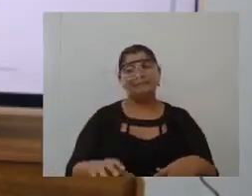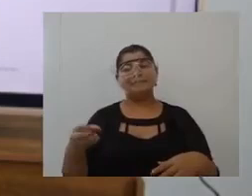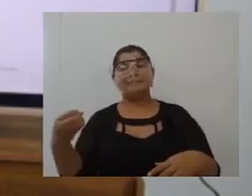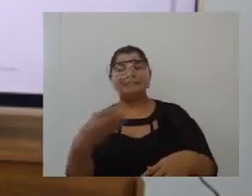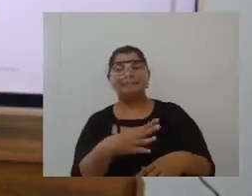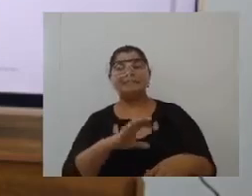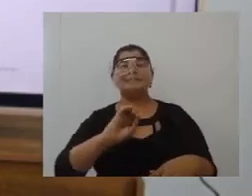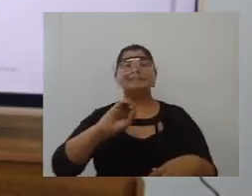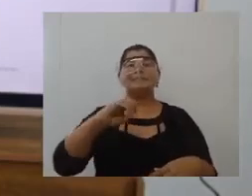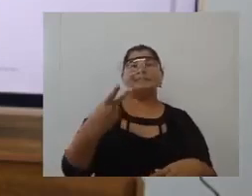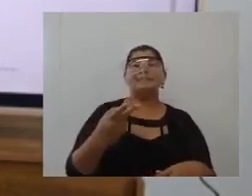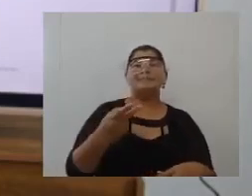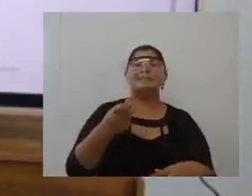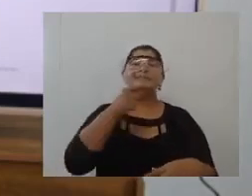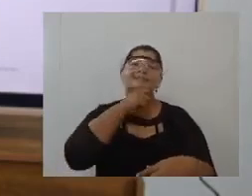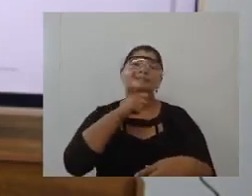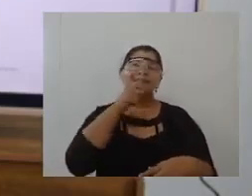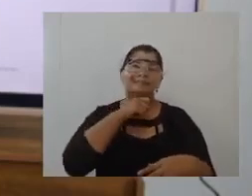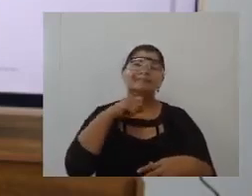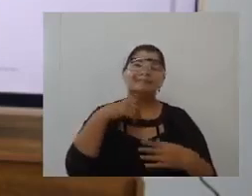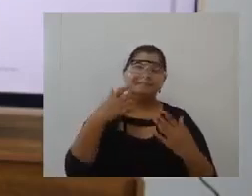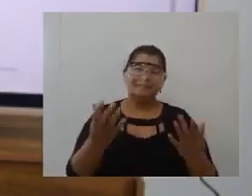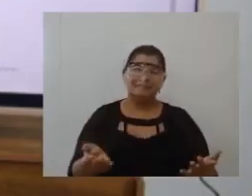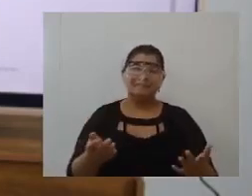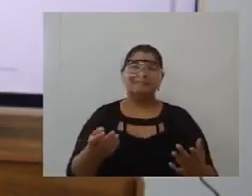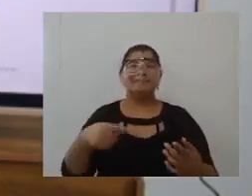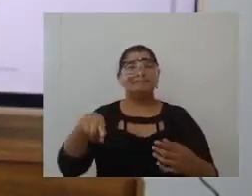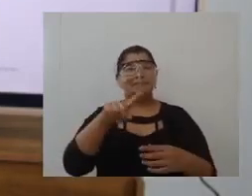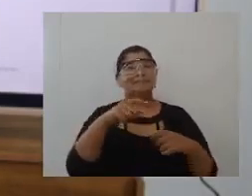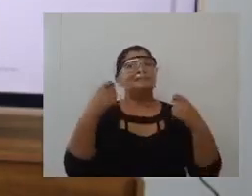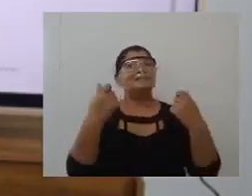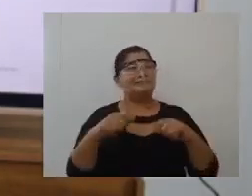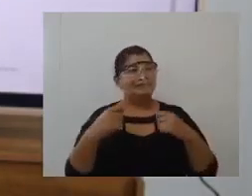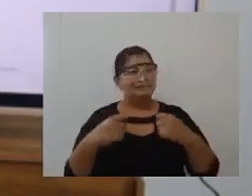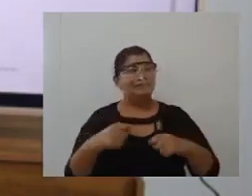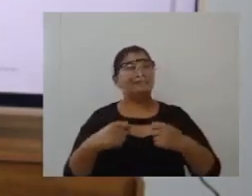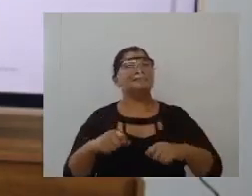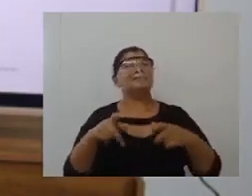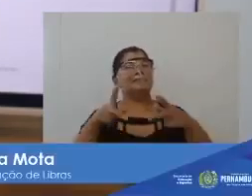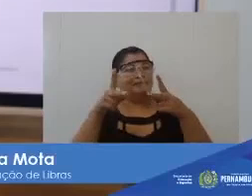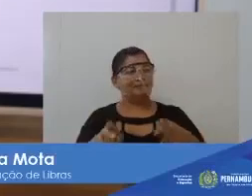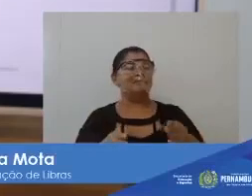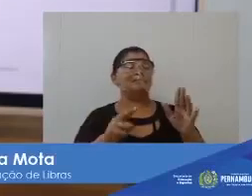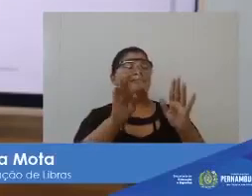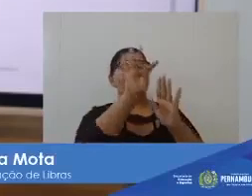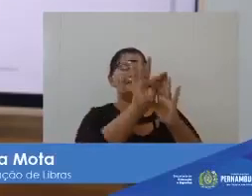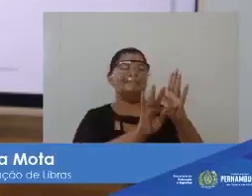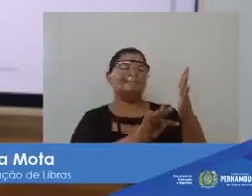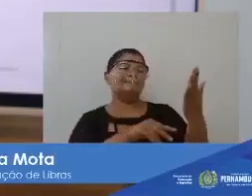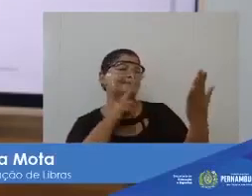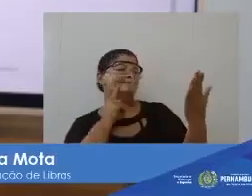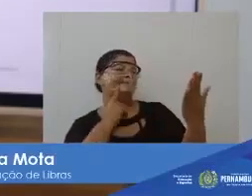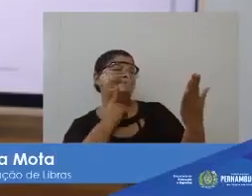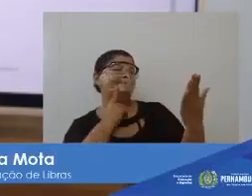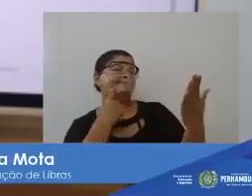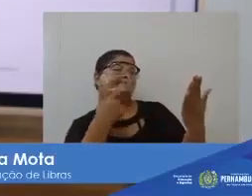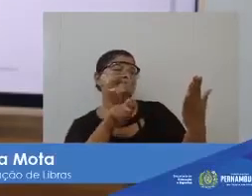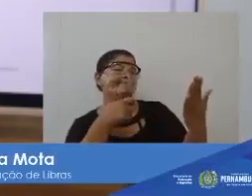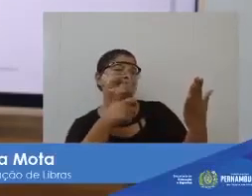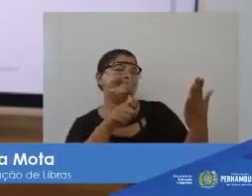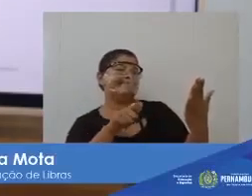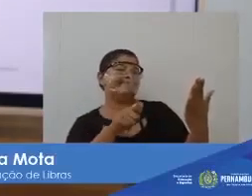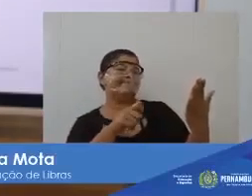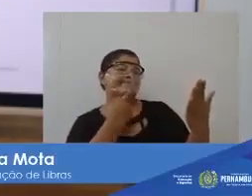é novo. A mesma coisa você tem que ter a capacidade de fazer com o texto. Você tem que se colocar como